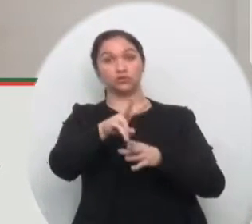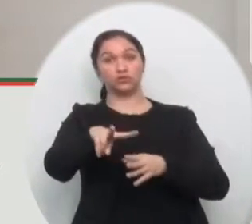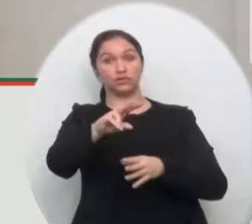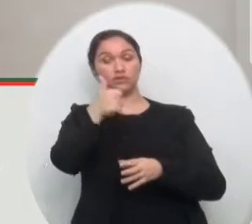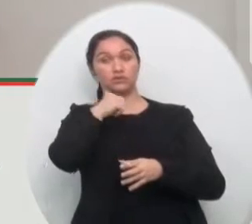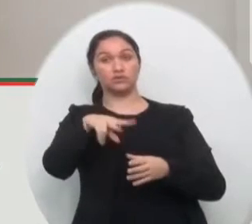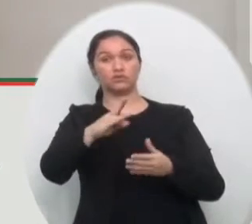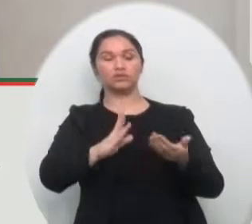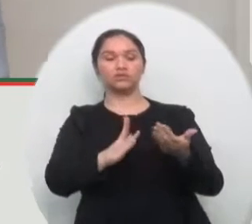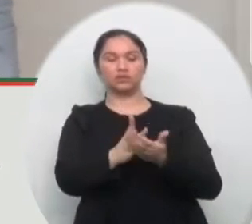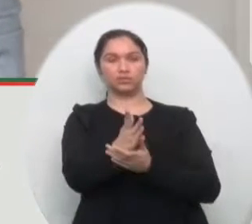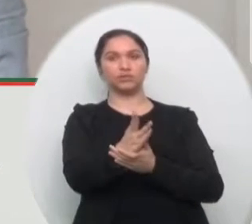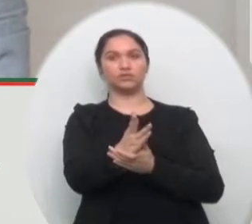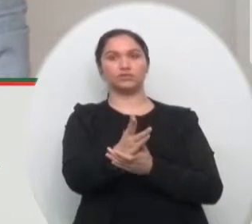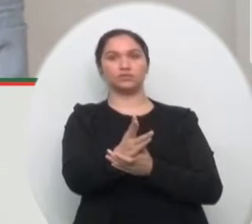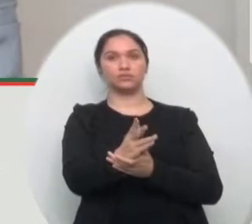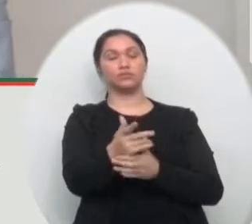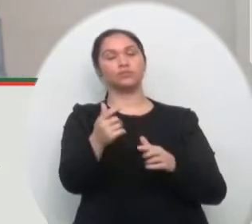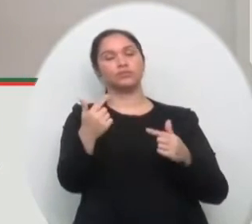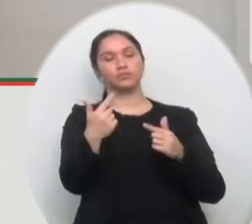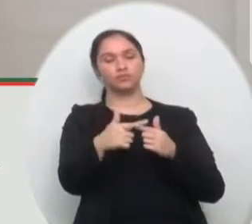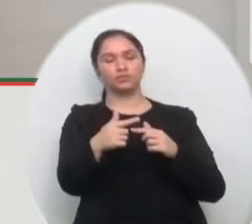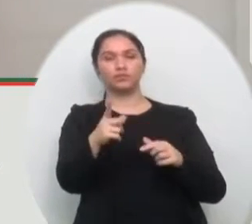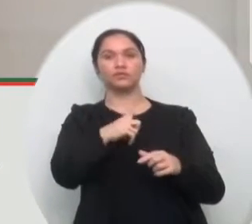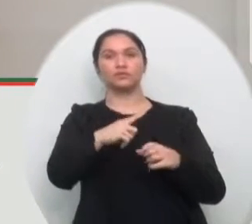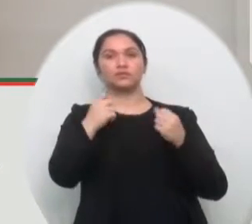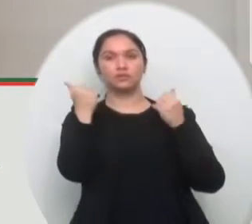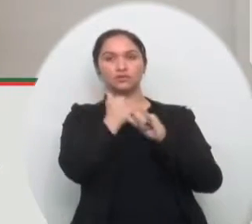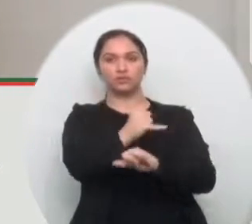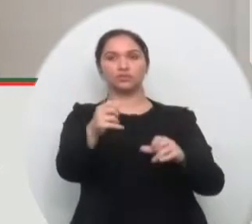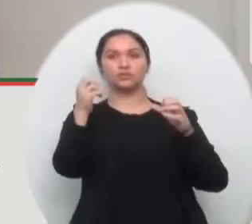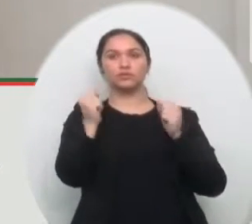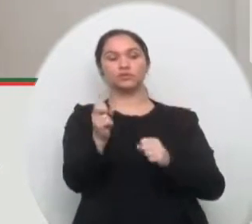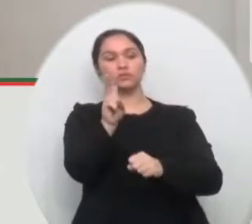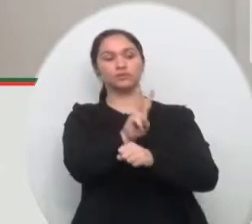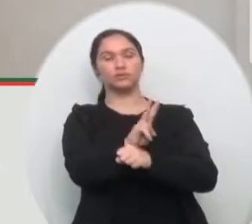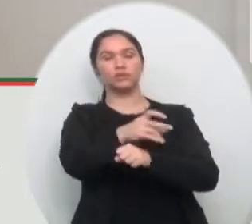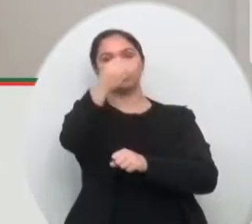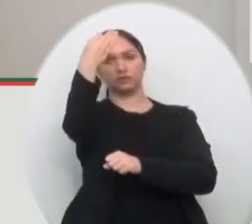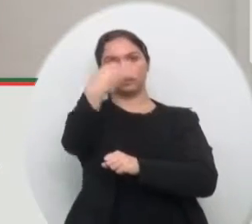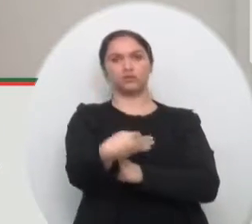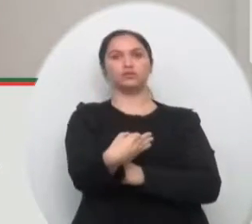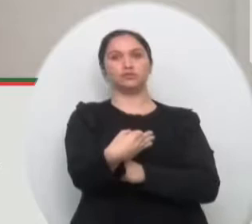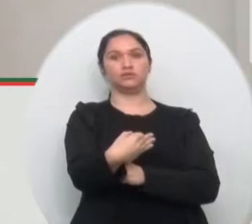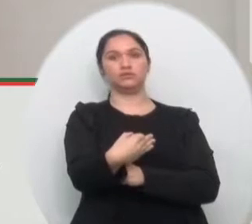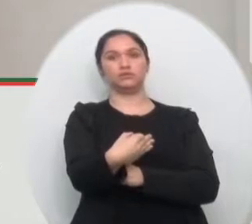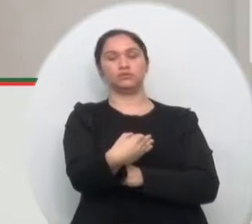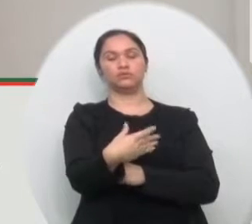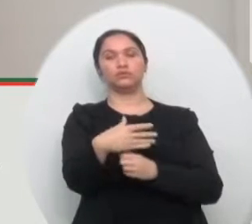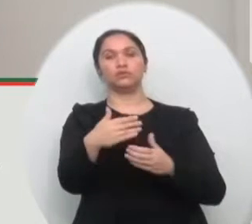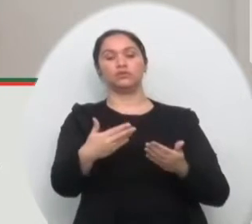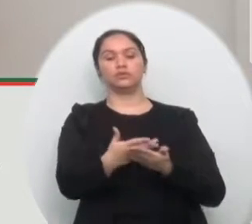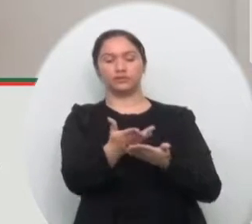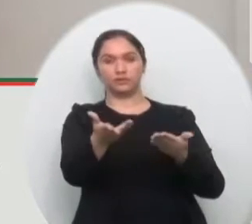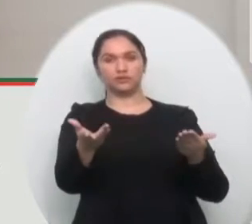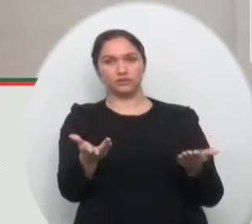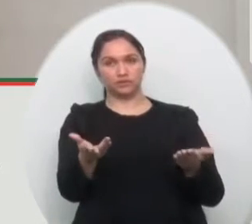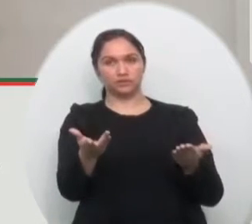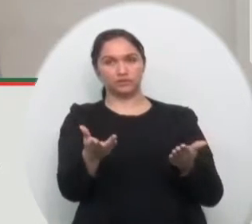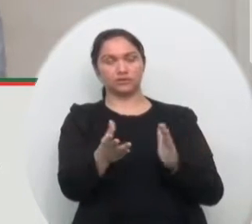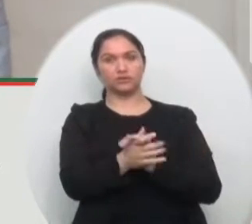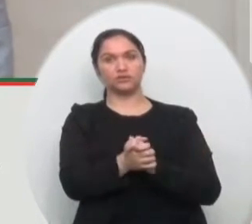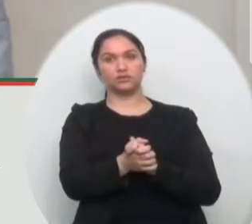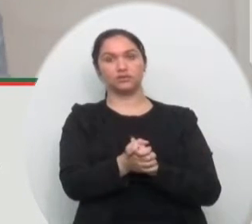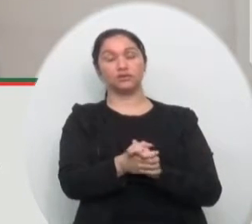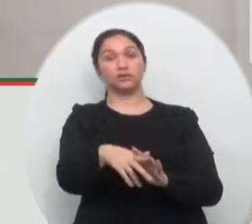que a gente buscasse informações e aí sim poder fazer uma fiscalização correta, um acompanhamento correto desse processo licitatório que tem o número